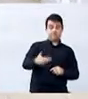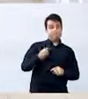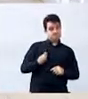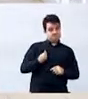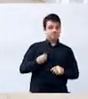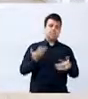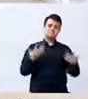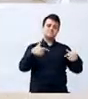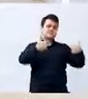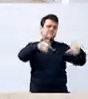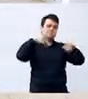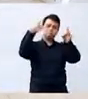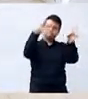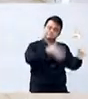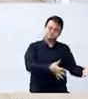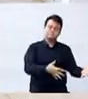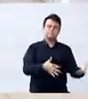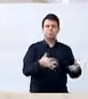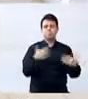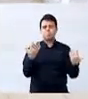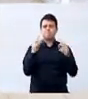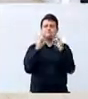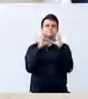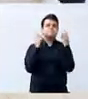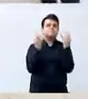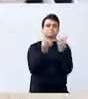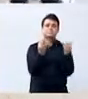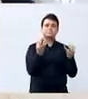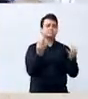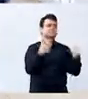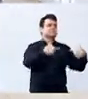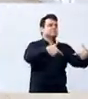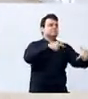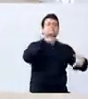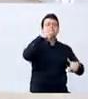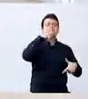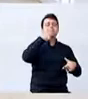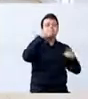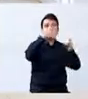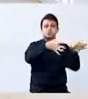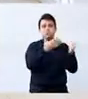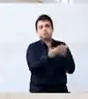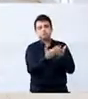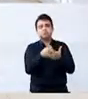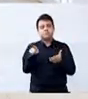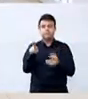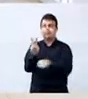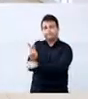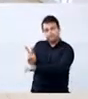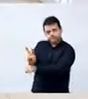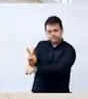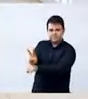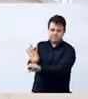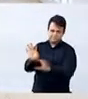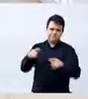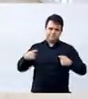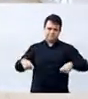de trabalhar, alguém da família também não pode trabalhar ou de estudar para cuidar dessa